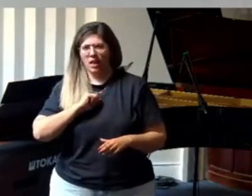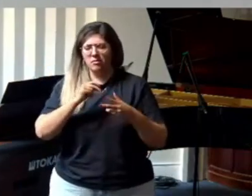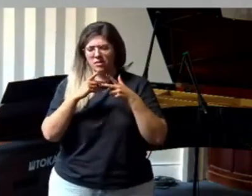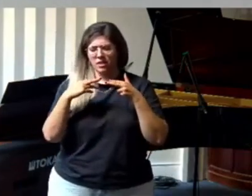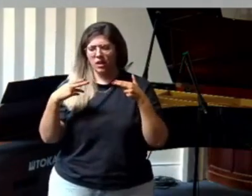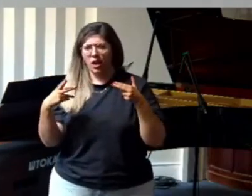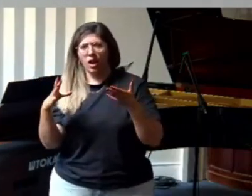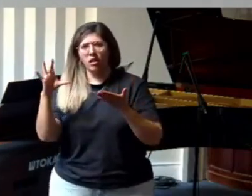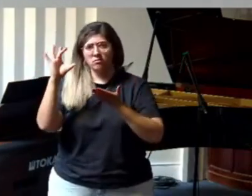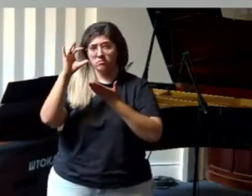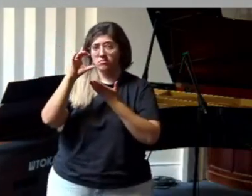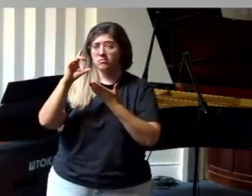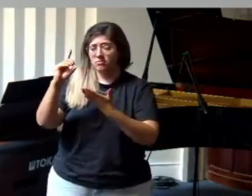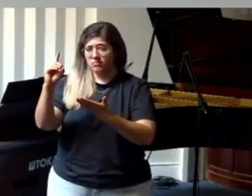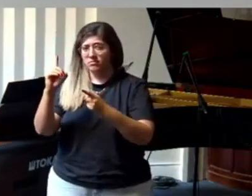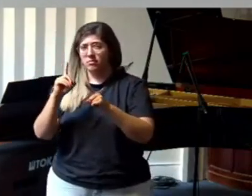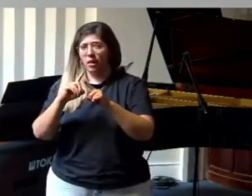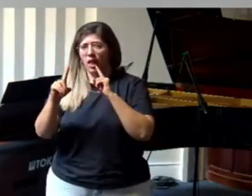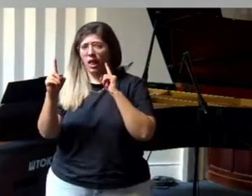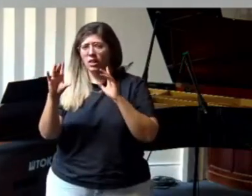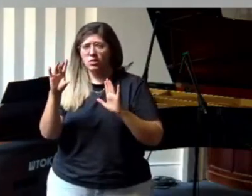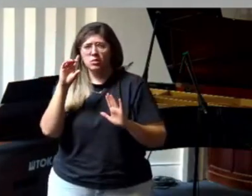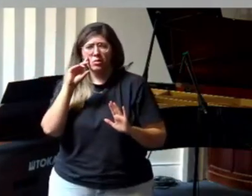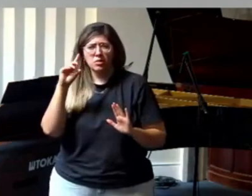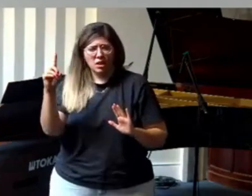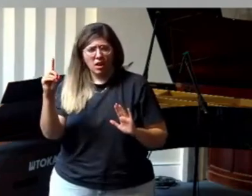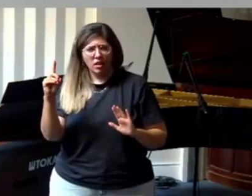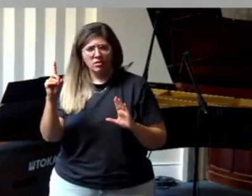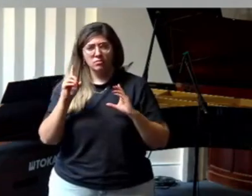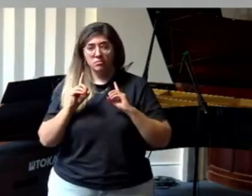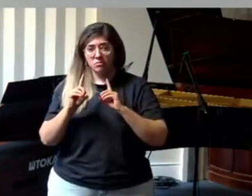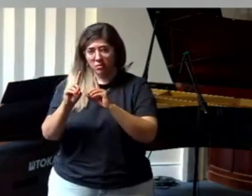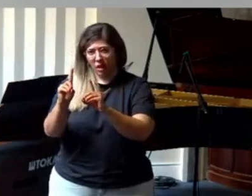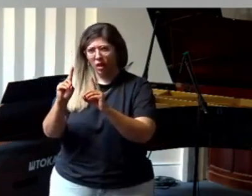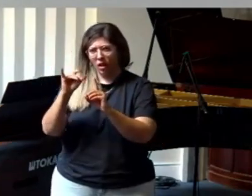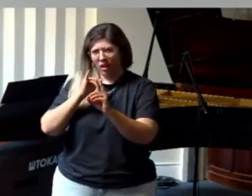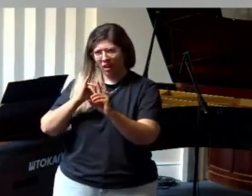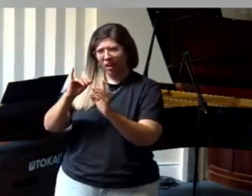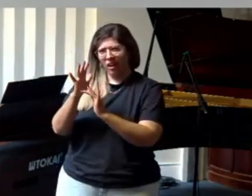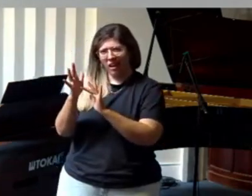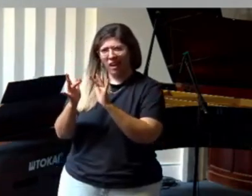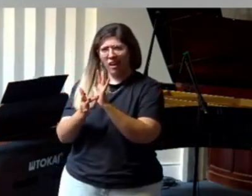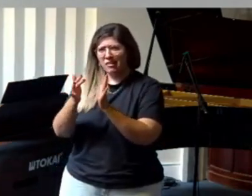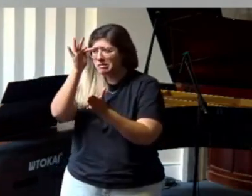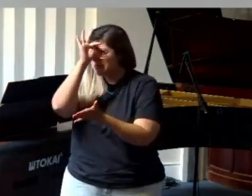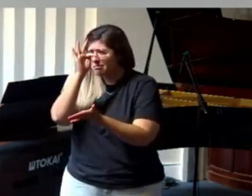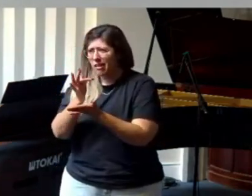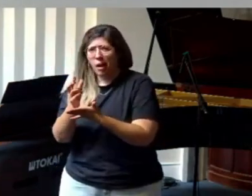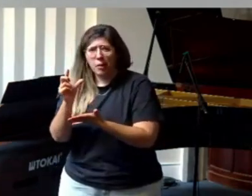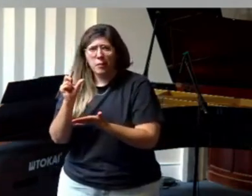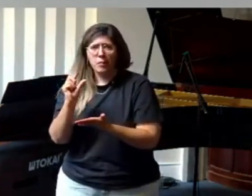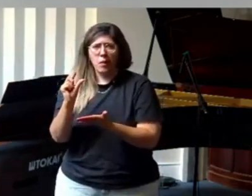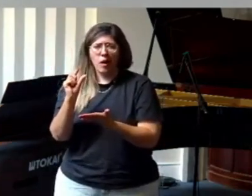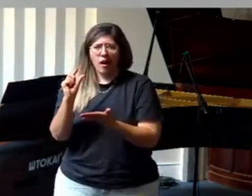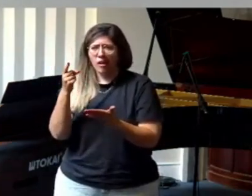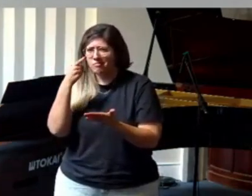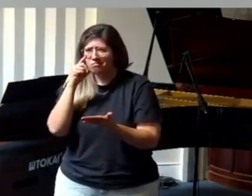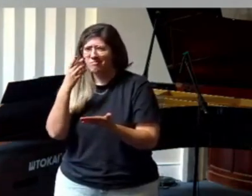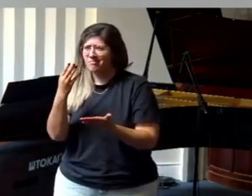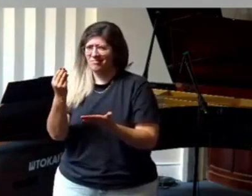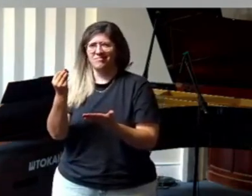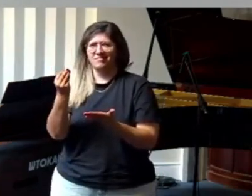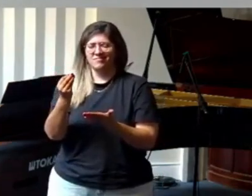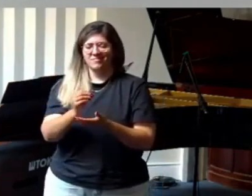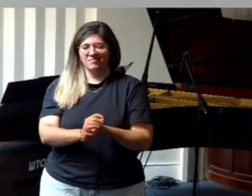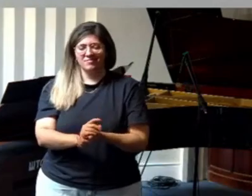é Deus, mas um dia Jesus falou aos discípulos: homens de pequena fé, por que duvidam? Então é